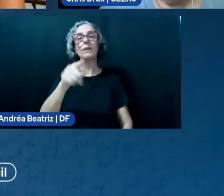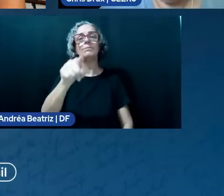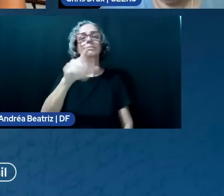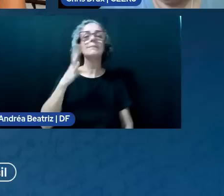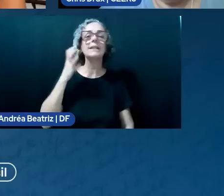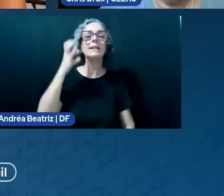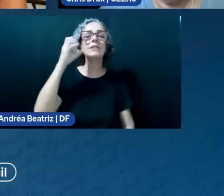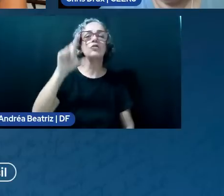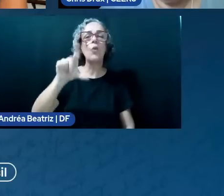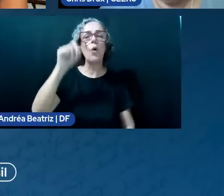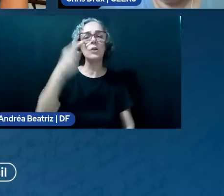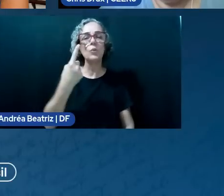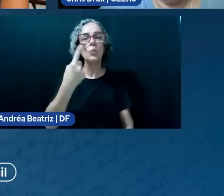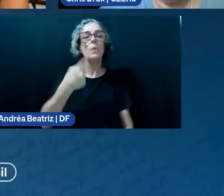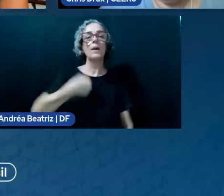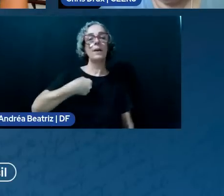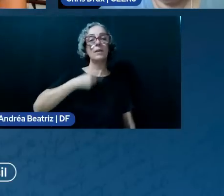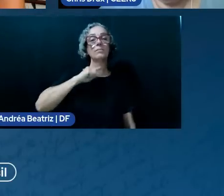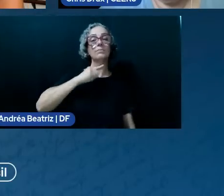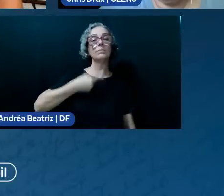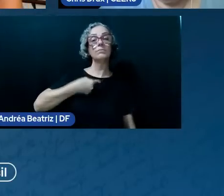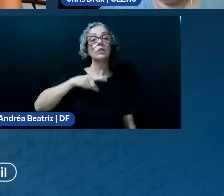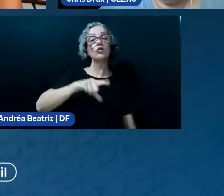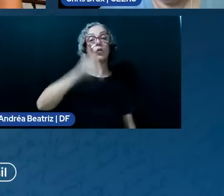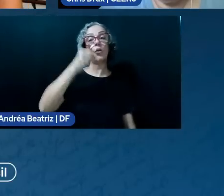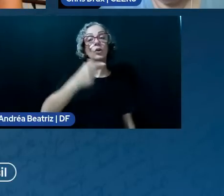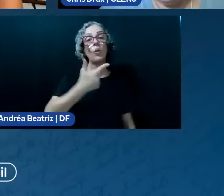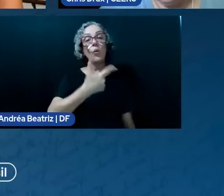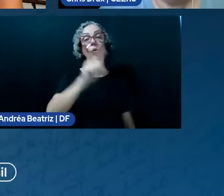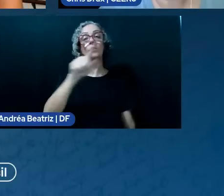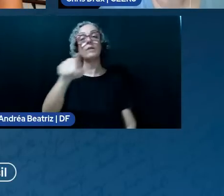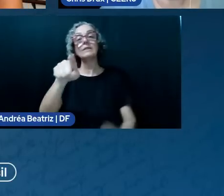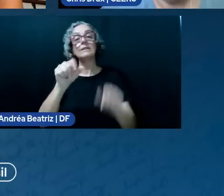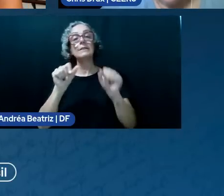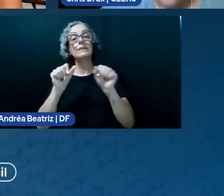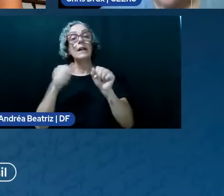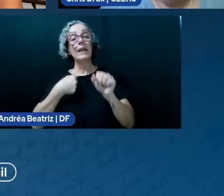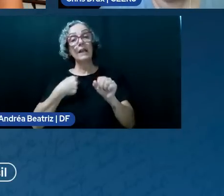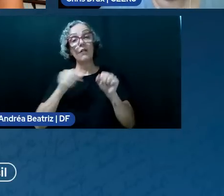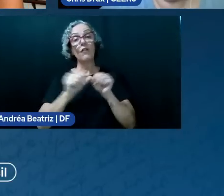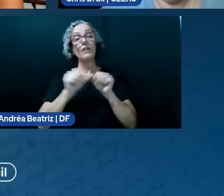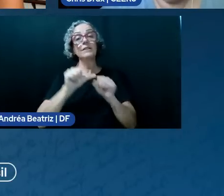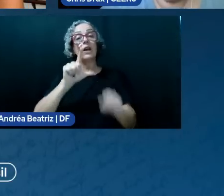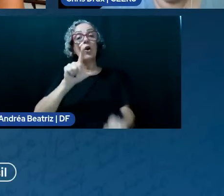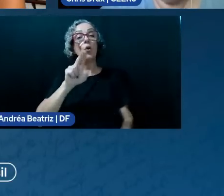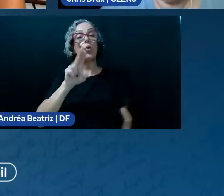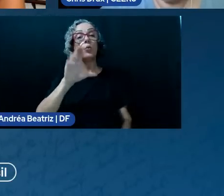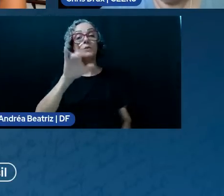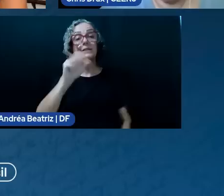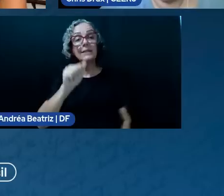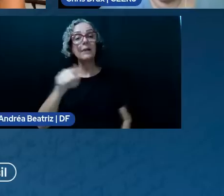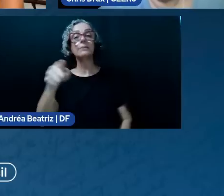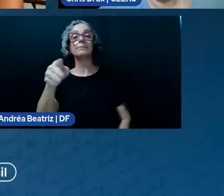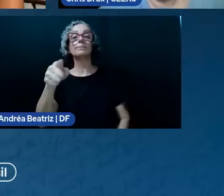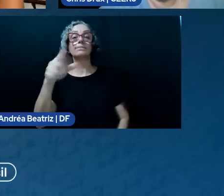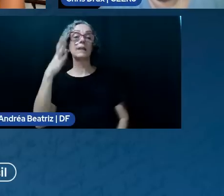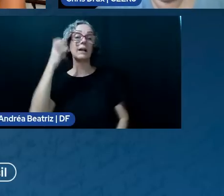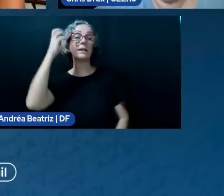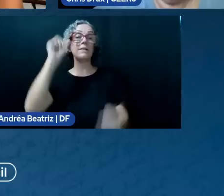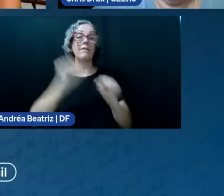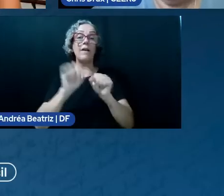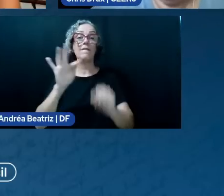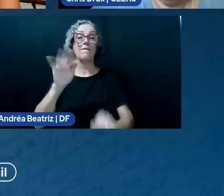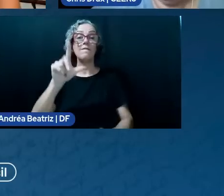escolher outra. Que a gente faz, né? Eu vou fazer uma para a Lúcia, você faz outra para o Flávio, mas vamos pedir para vocês responderem bem rapidinho,